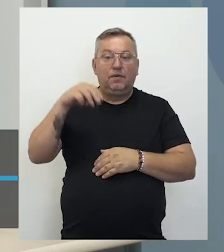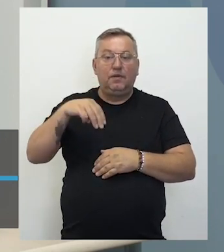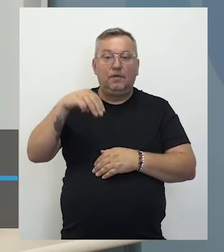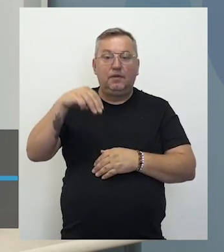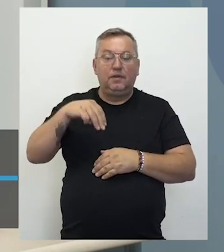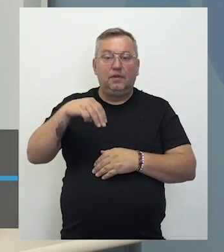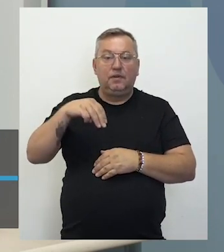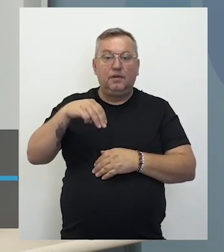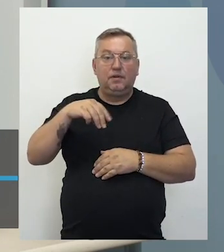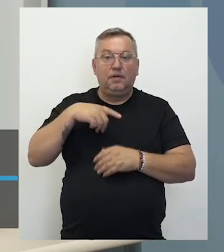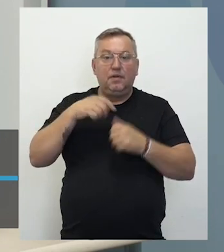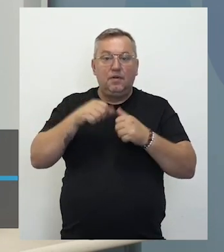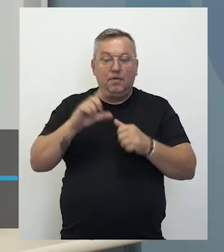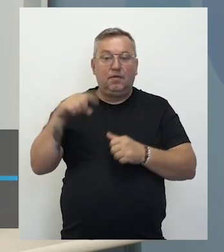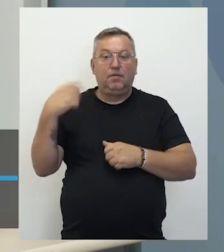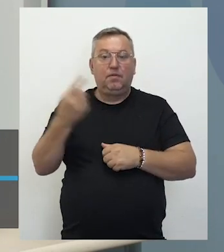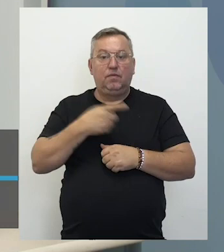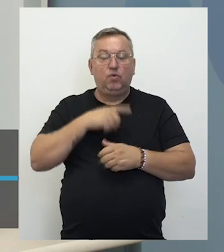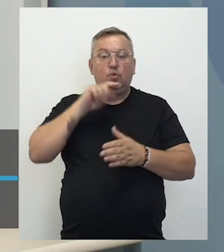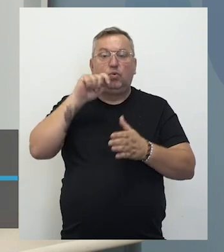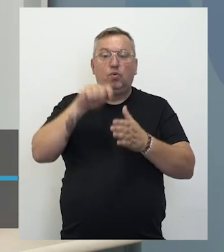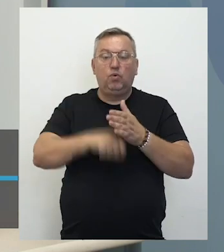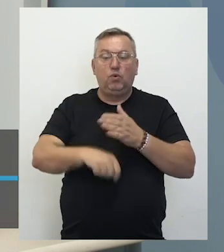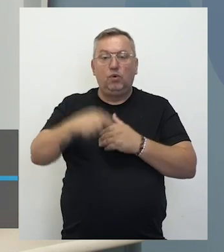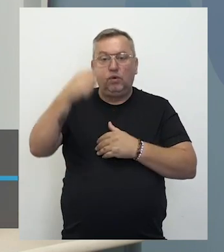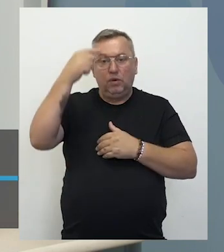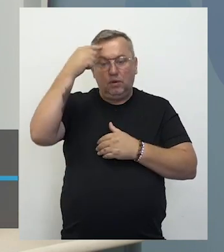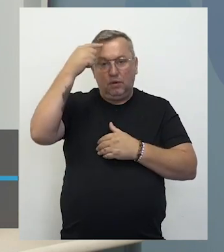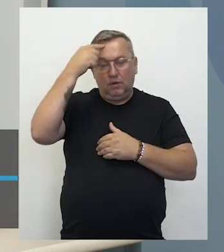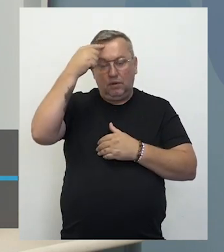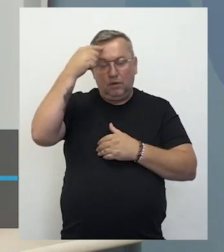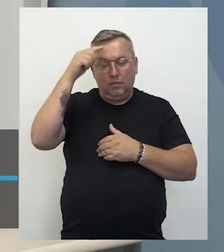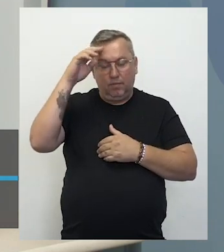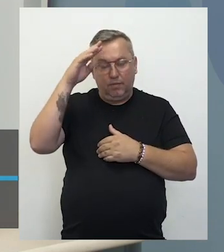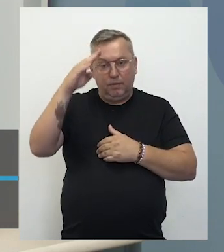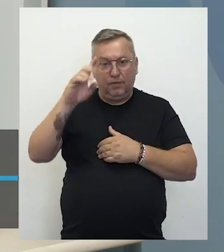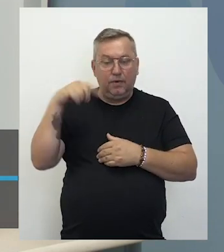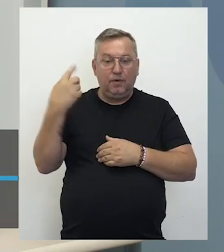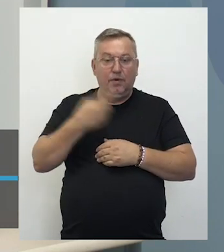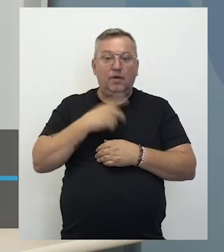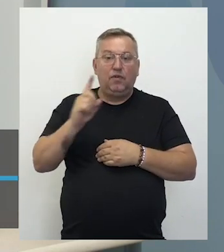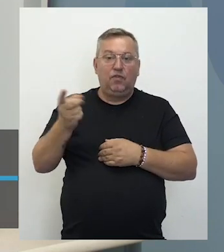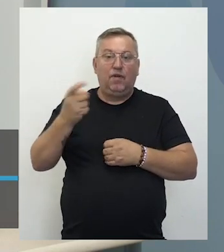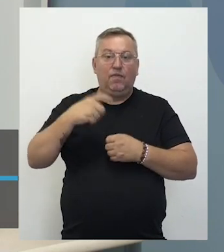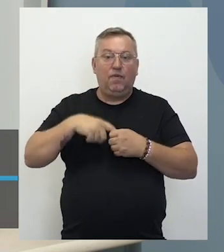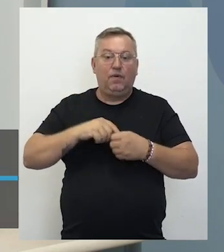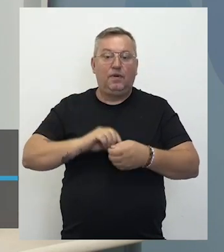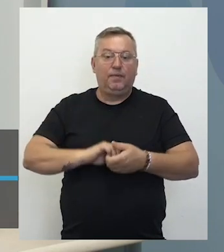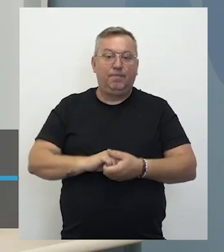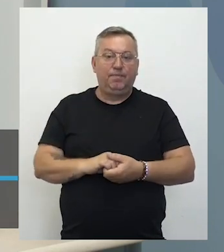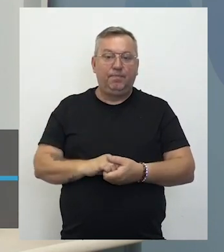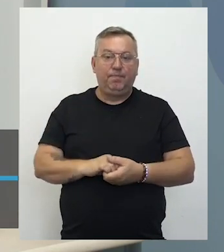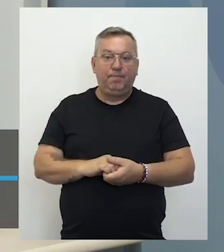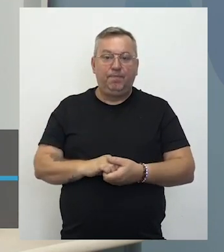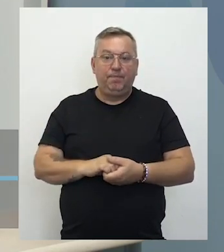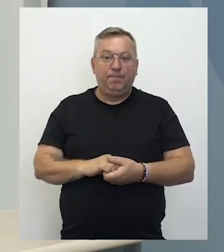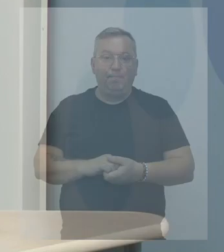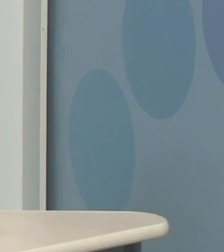minutinhos. Fique conosco, registre as ideias principais e já a gente volta para comentá-lo.